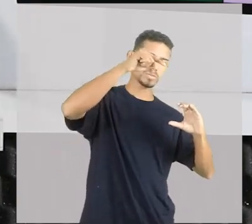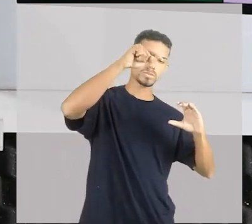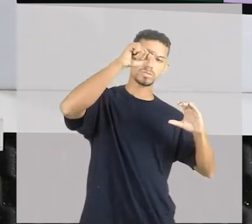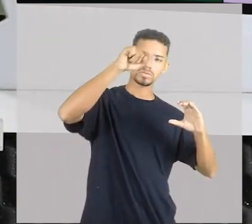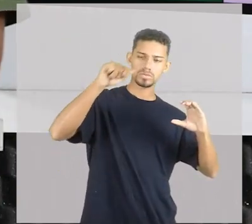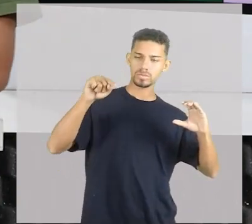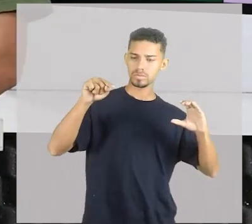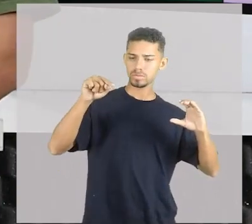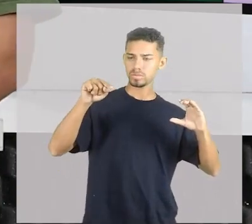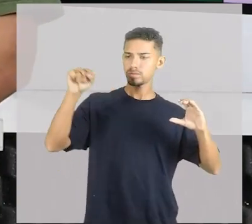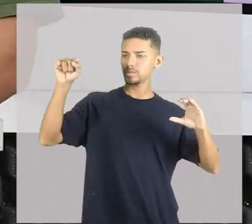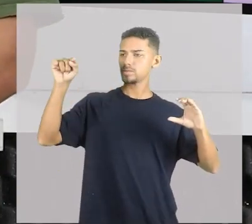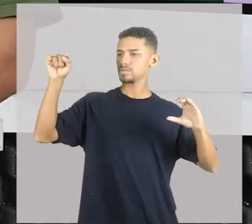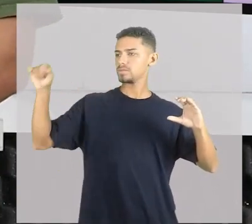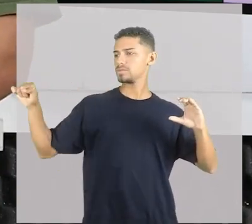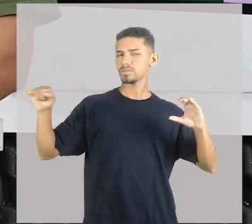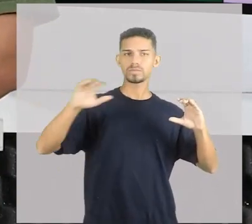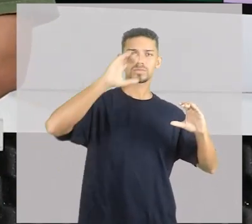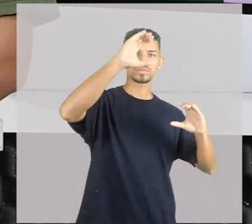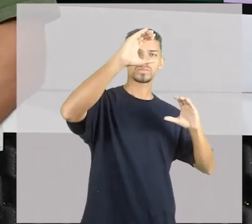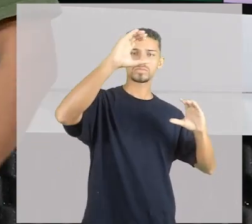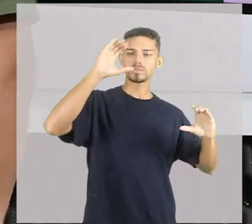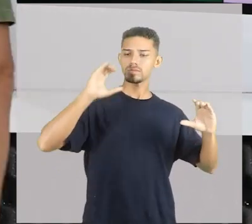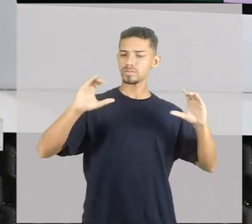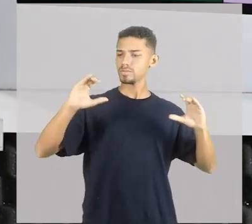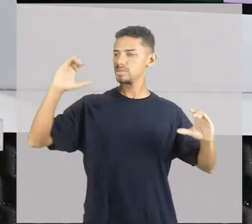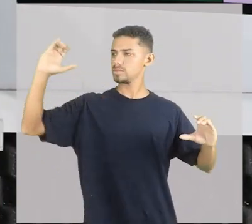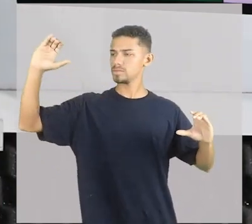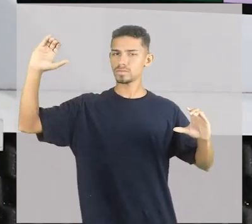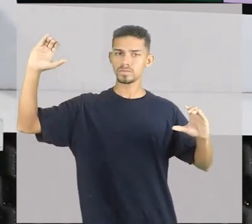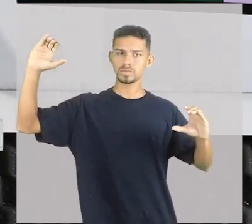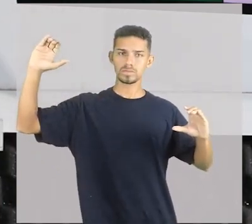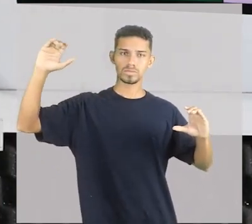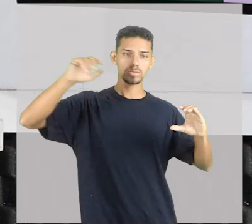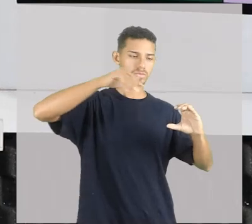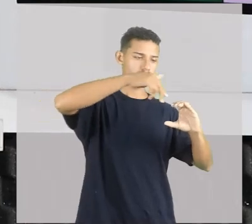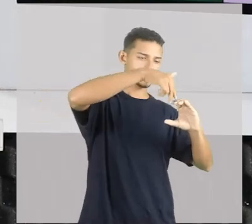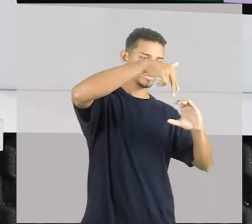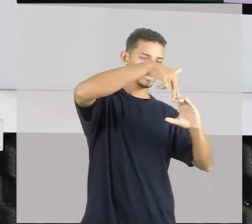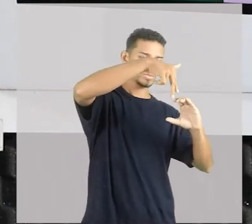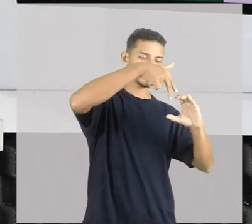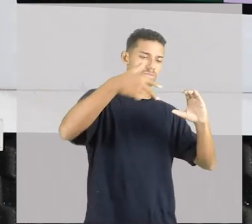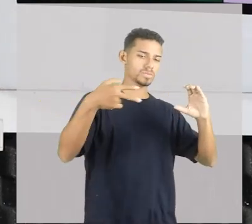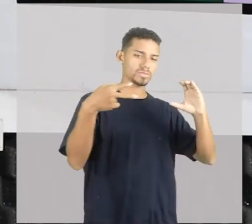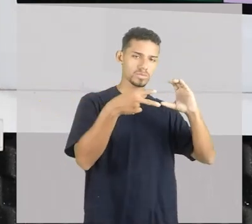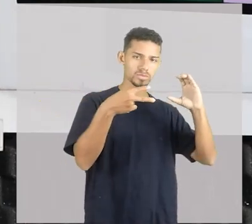Hidrocarboneto. Perfeito? Tranquilo, né? Outro.